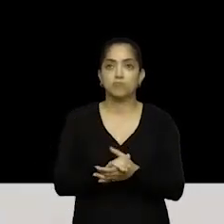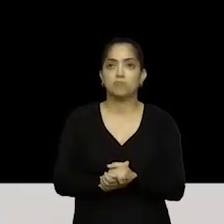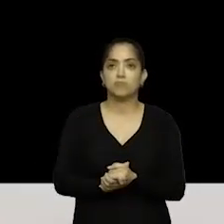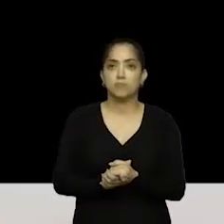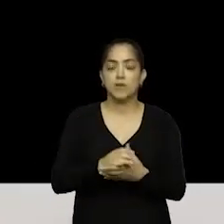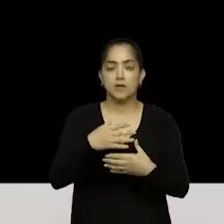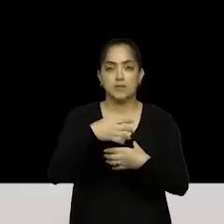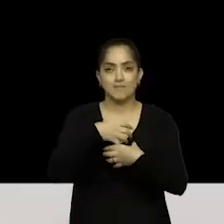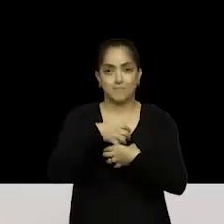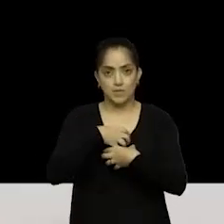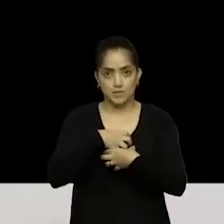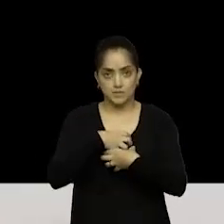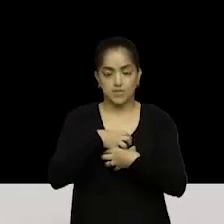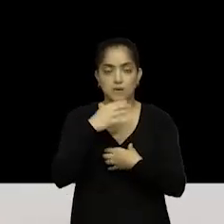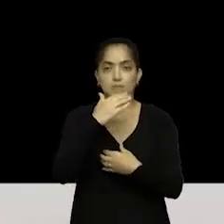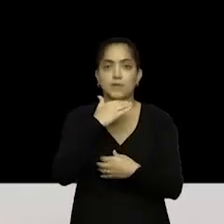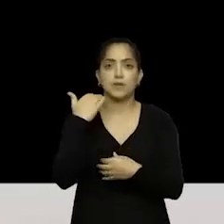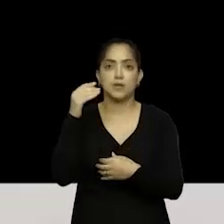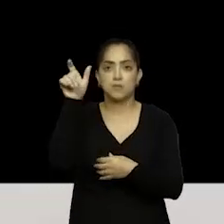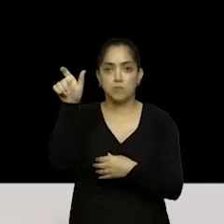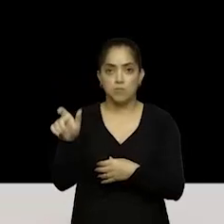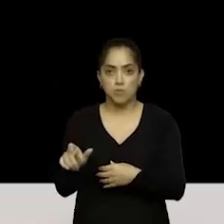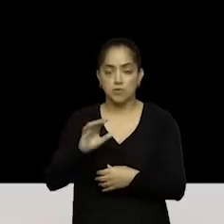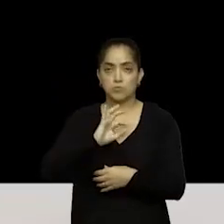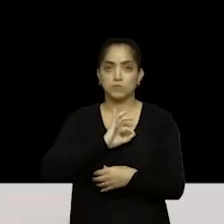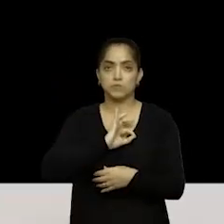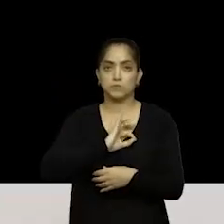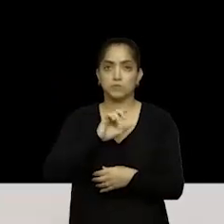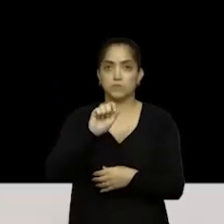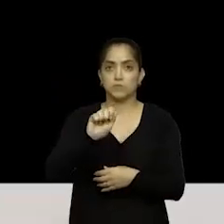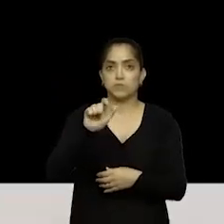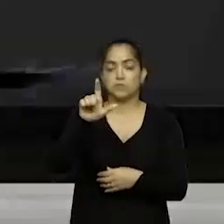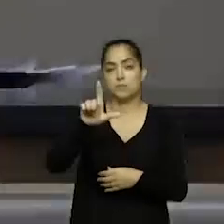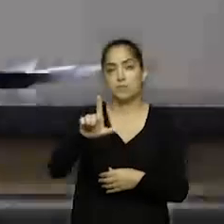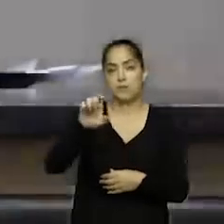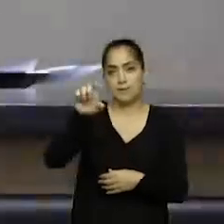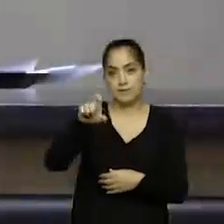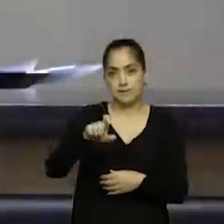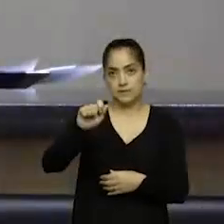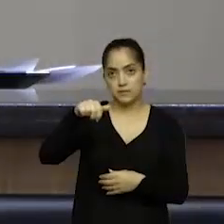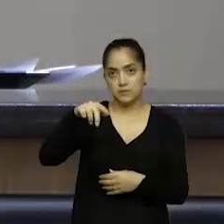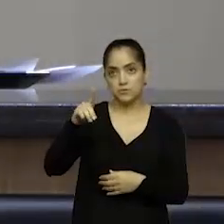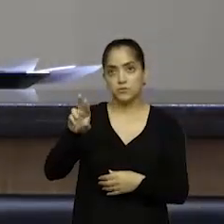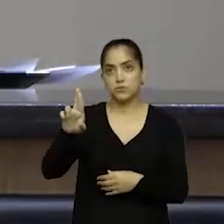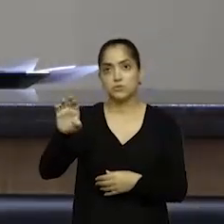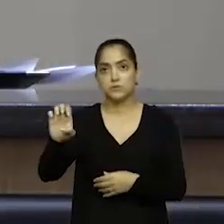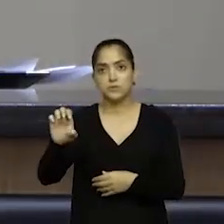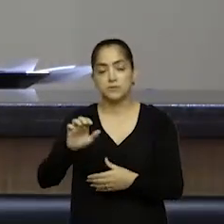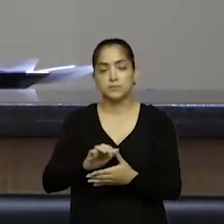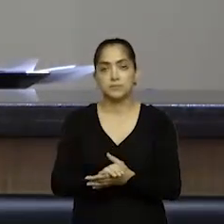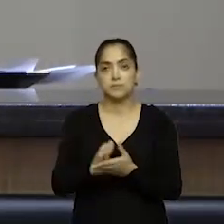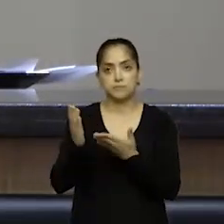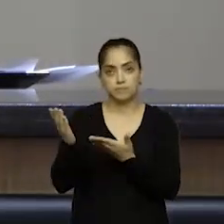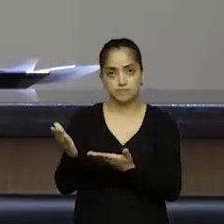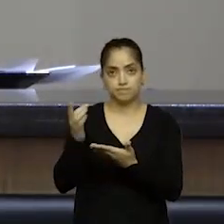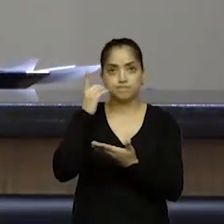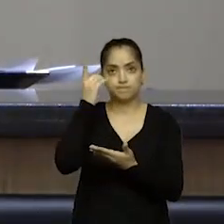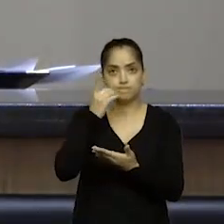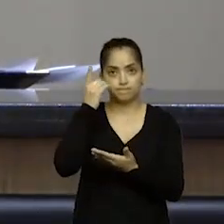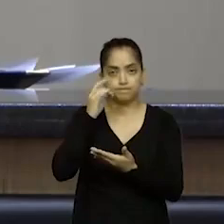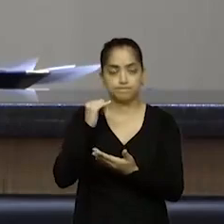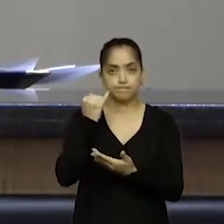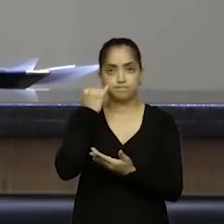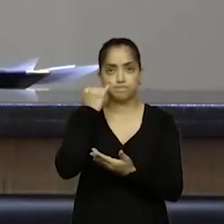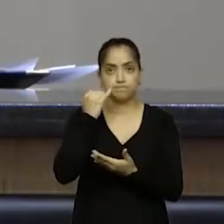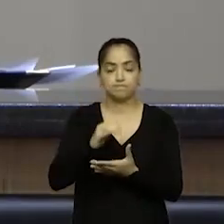pesar pelo falecimento do policial cabo Alexandre Maciel. Em discussão. Presidente, peço... Excelência, tem a palavra, deputado Jessé.